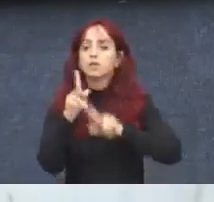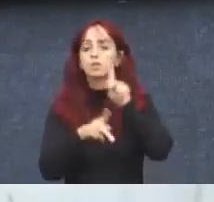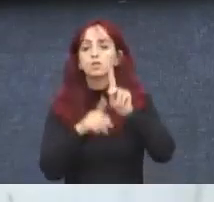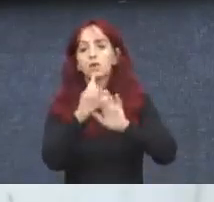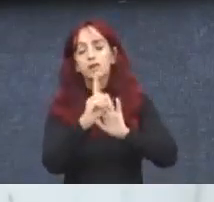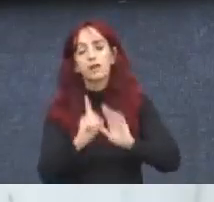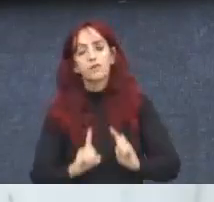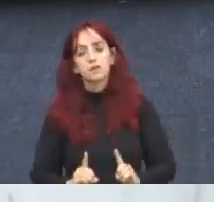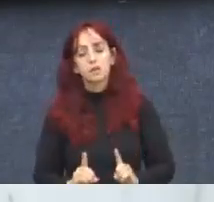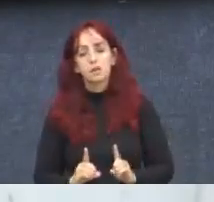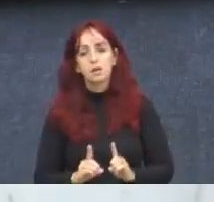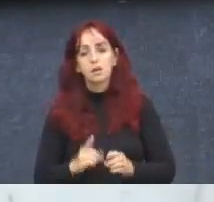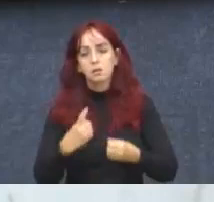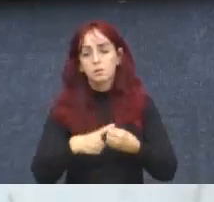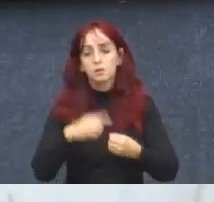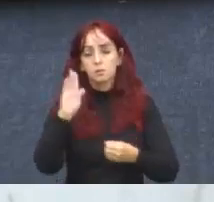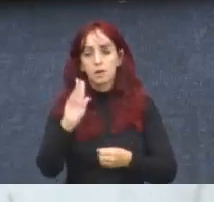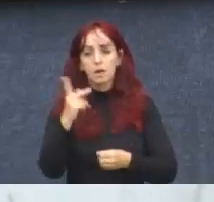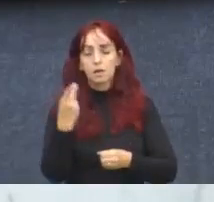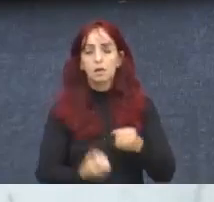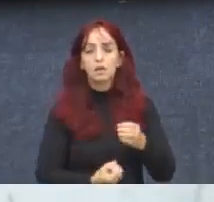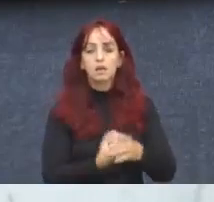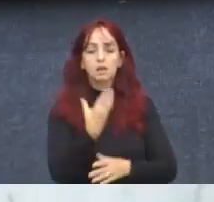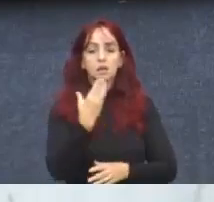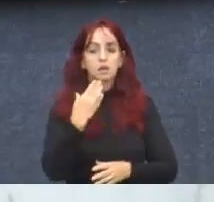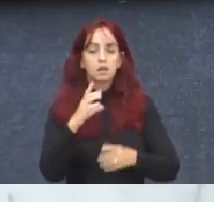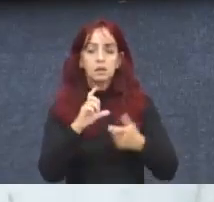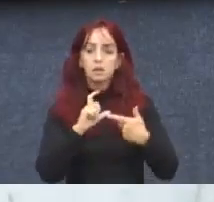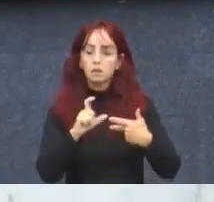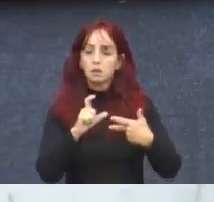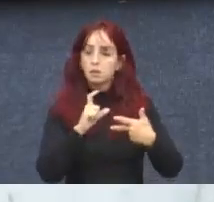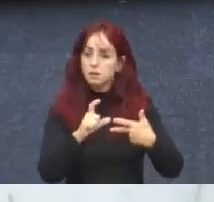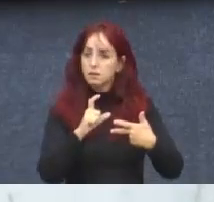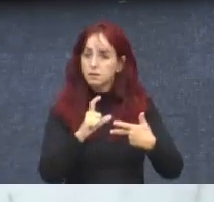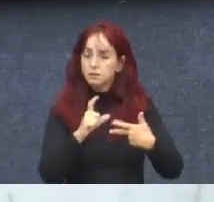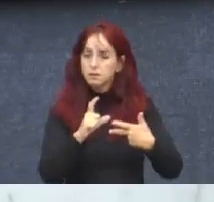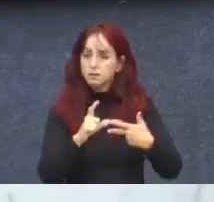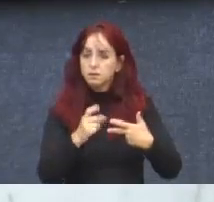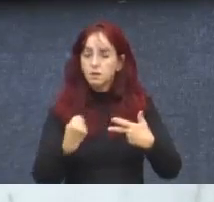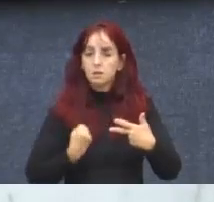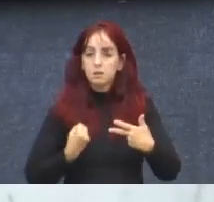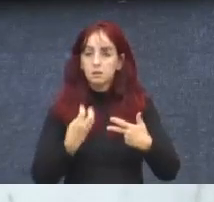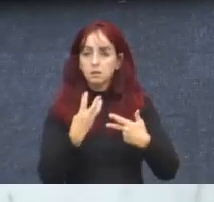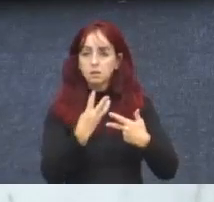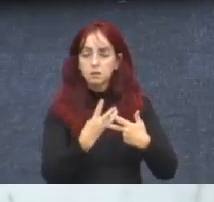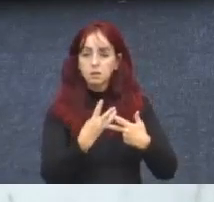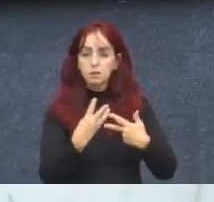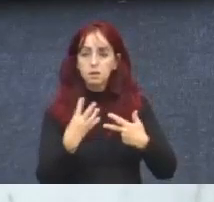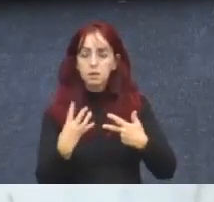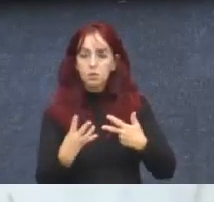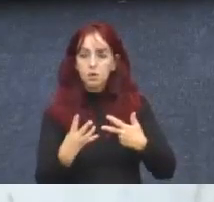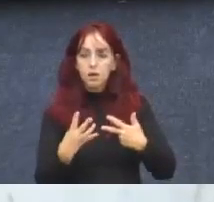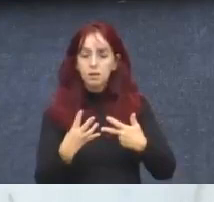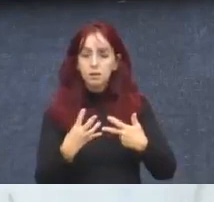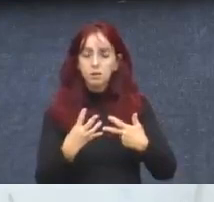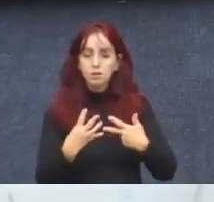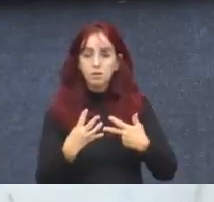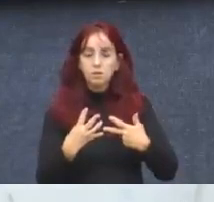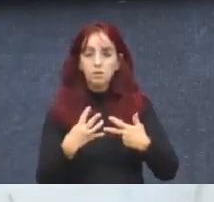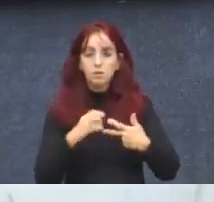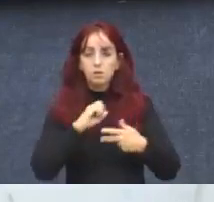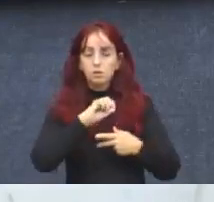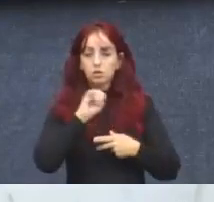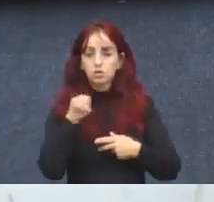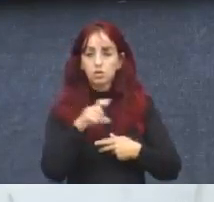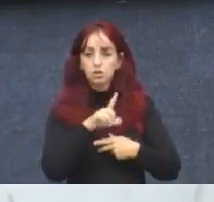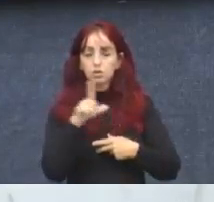Belo Horizonte. Autoria do Executivo, mensagem número 34 de 22 de julho de 2022. Não